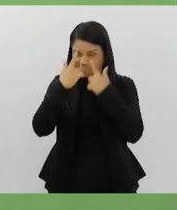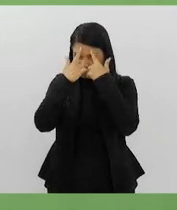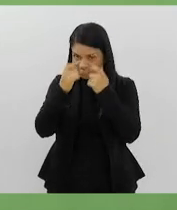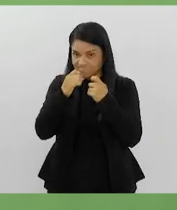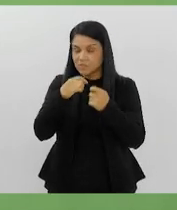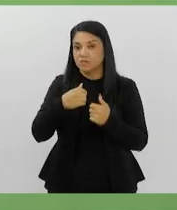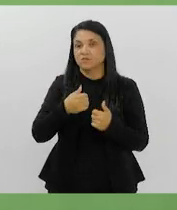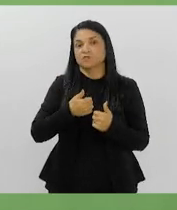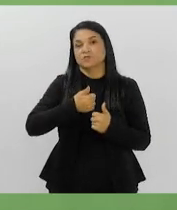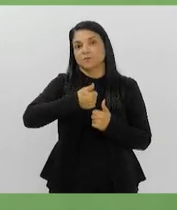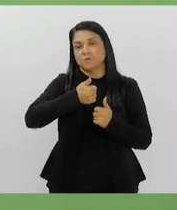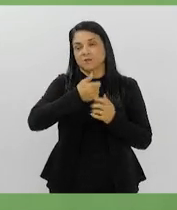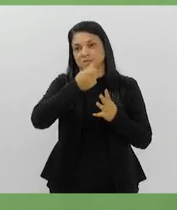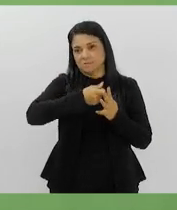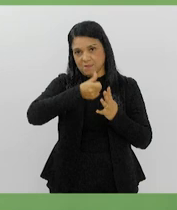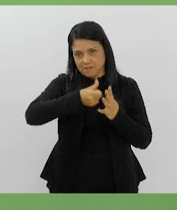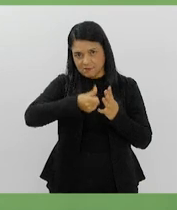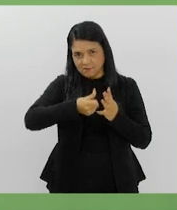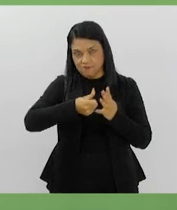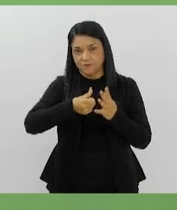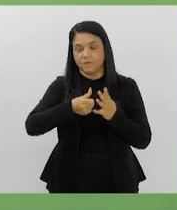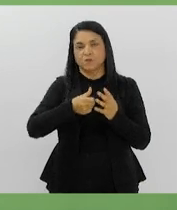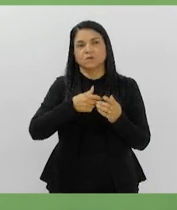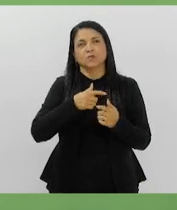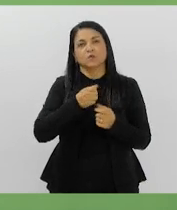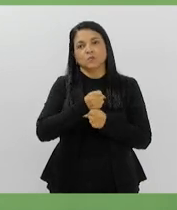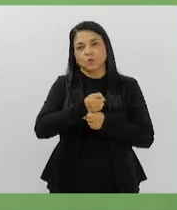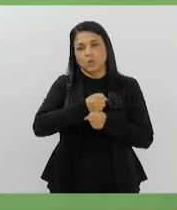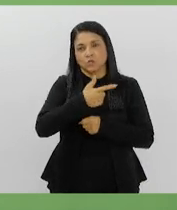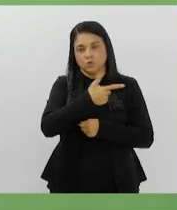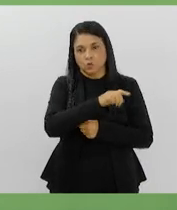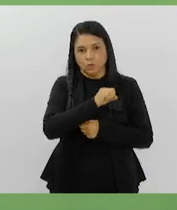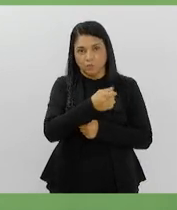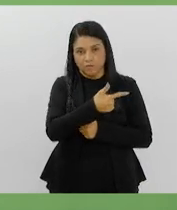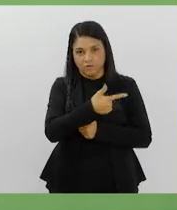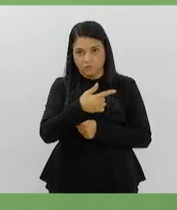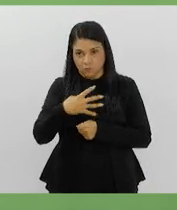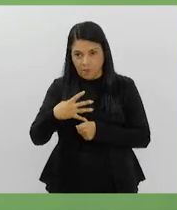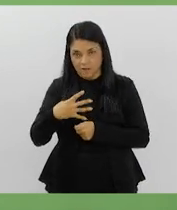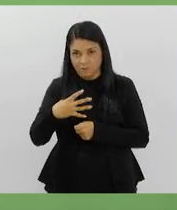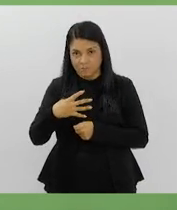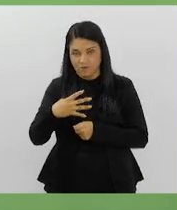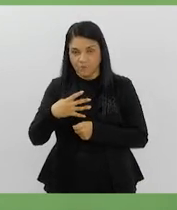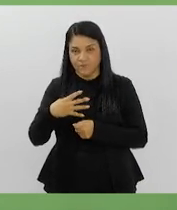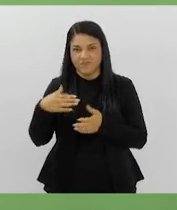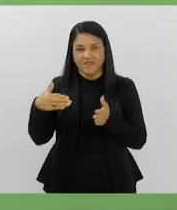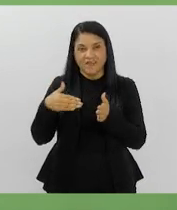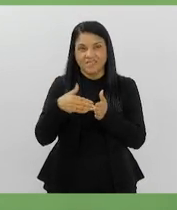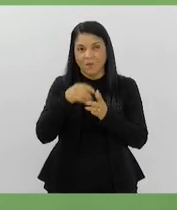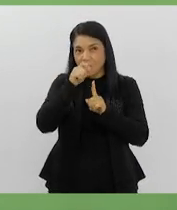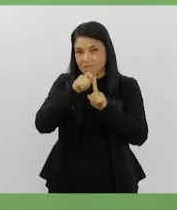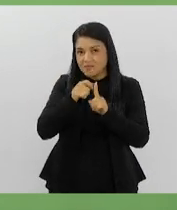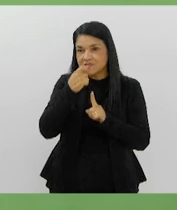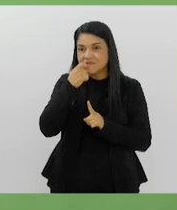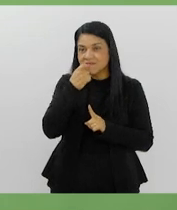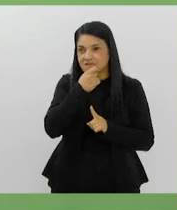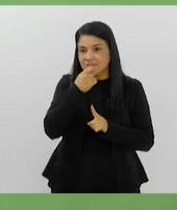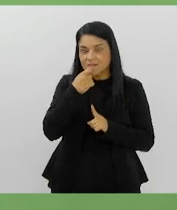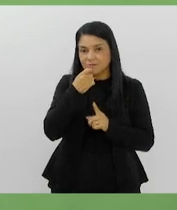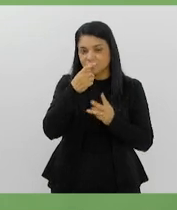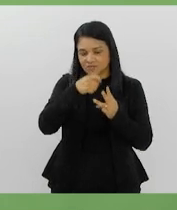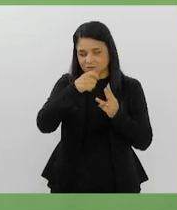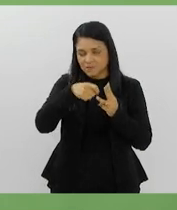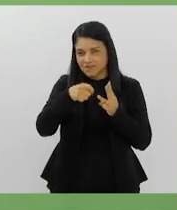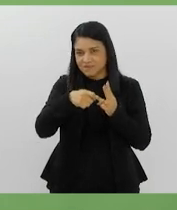trimestre. Já no ano de 2024, até o mês de setembro, nos 3 primeiros trimestres,